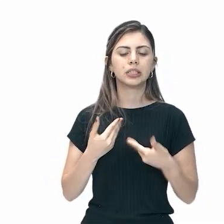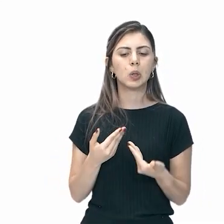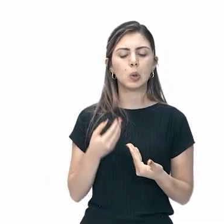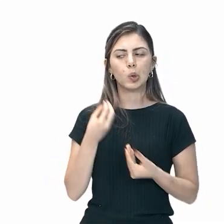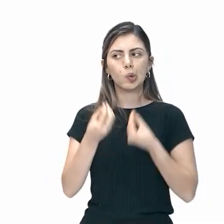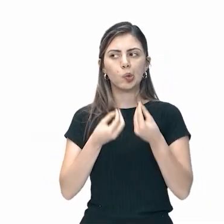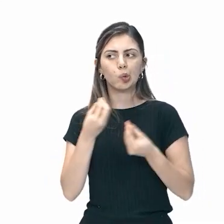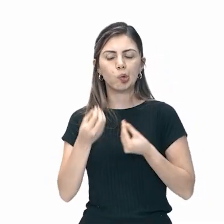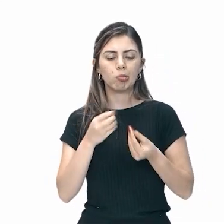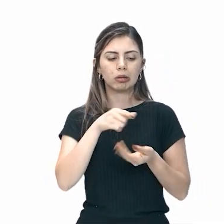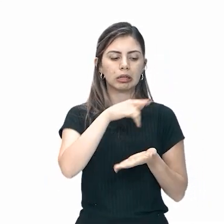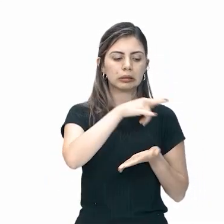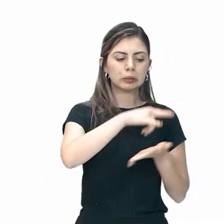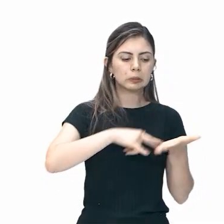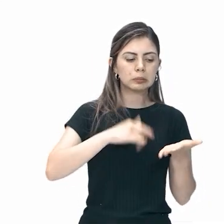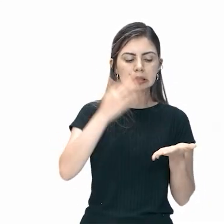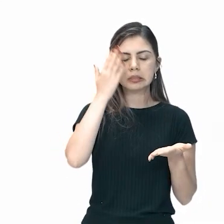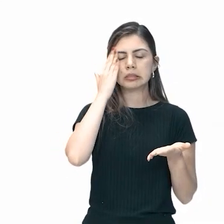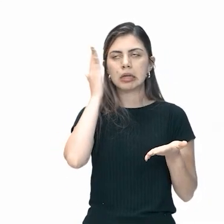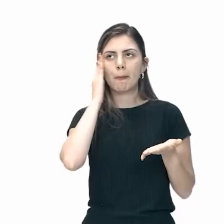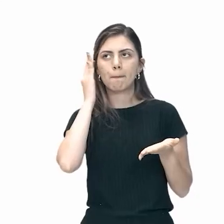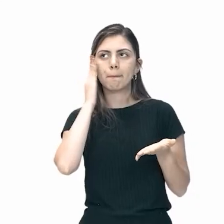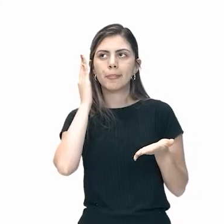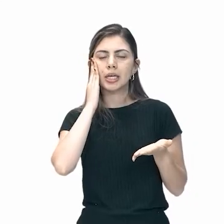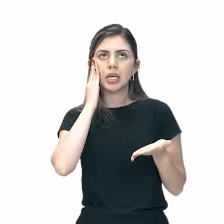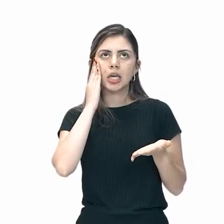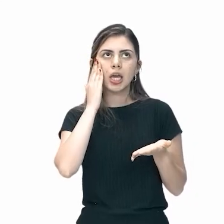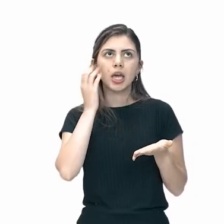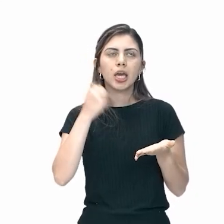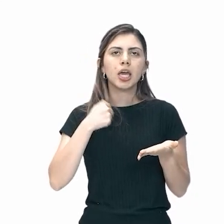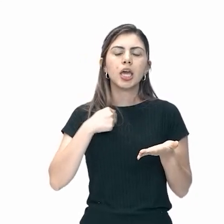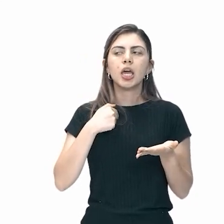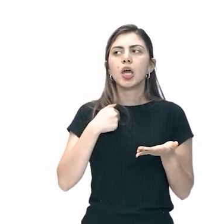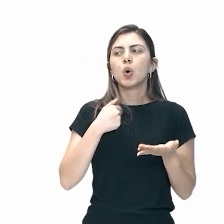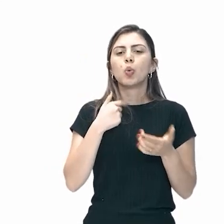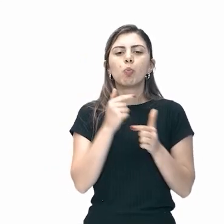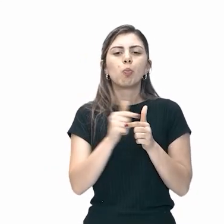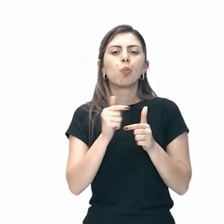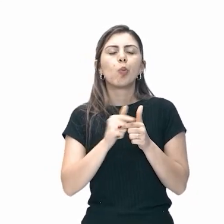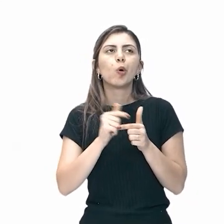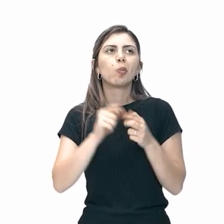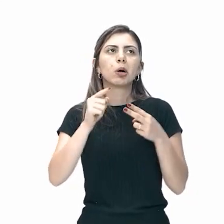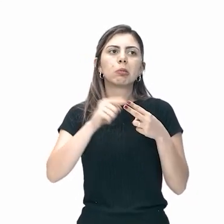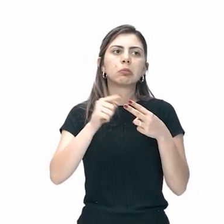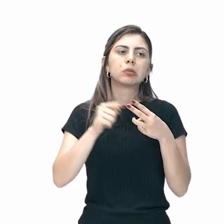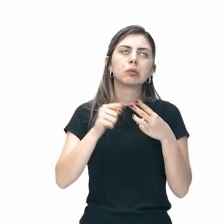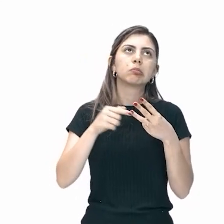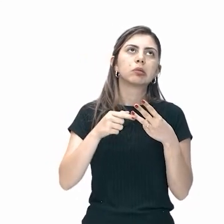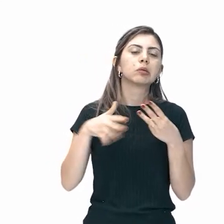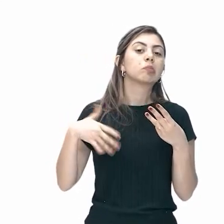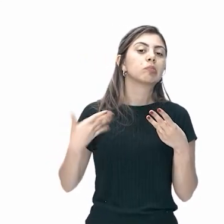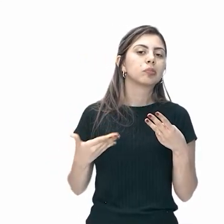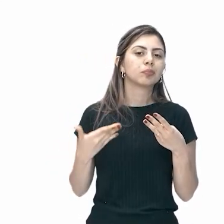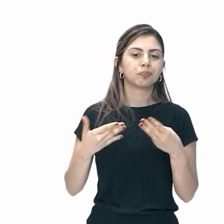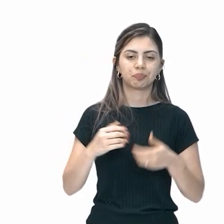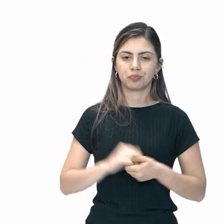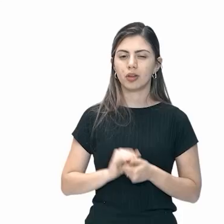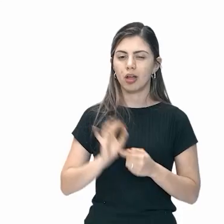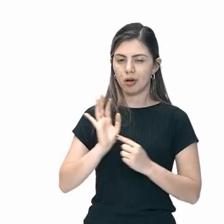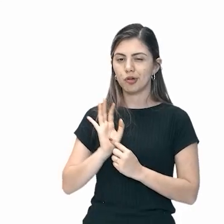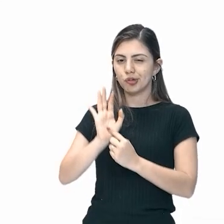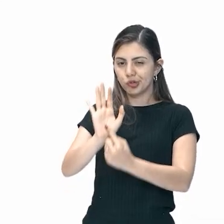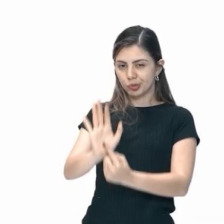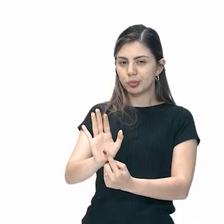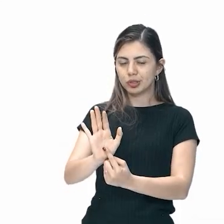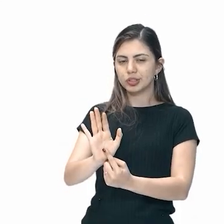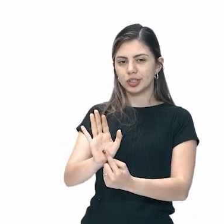na receita eu vou identificar qual é o meu problema? Eu trouxe para ti aqui uma receita, ó, uma imagem